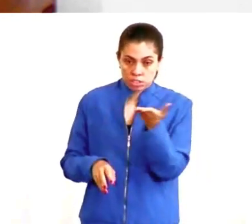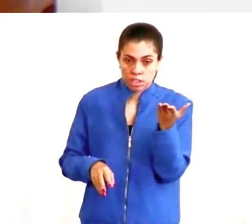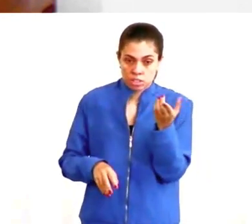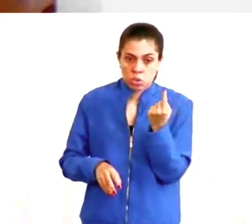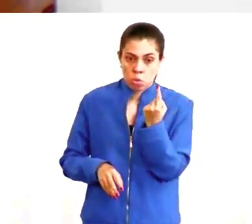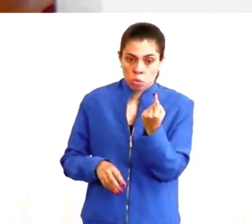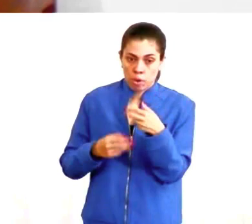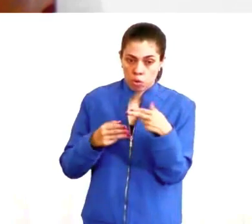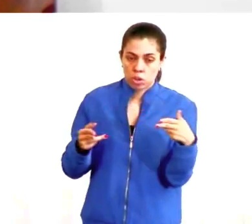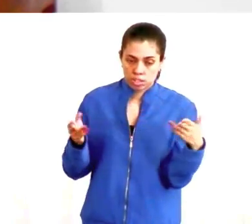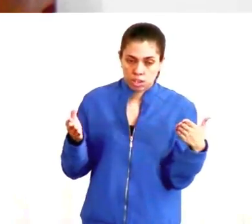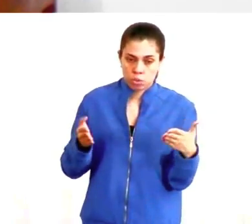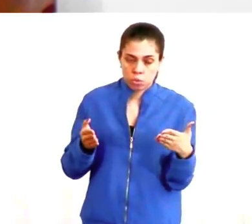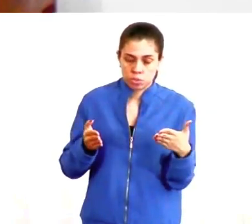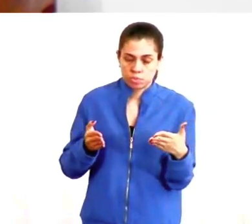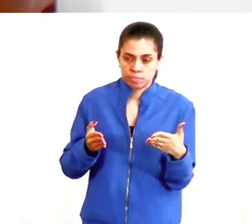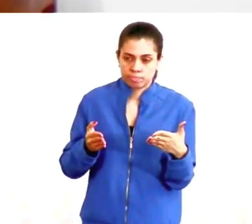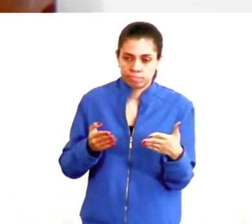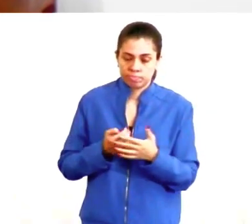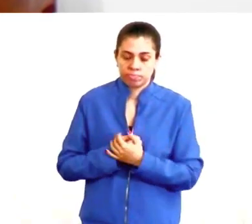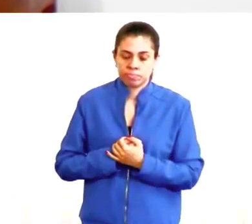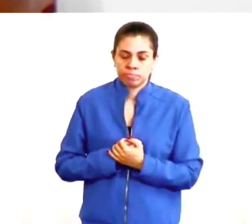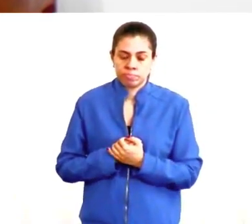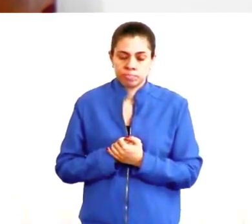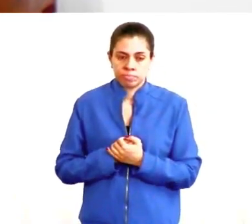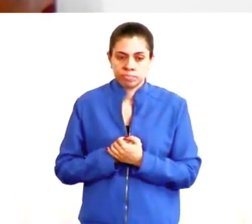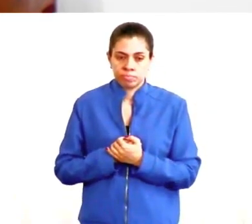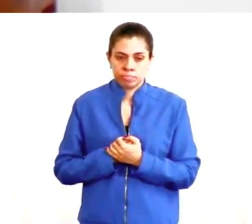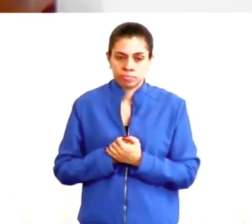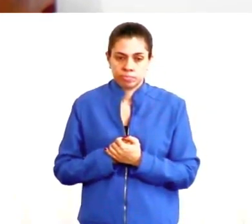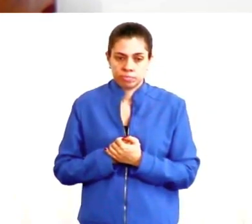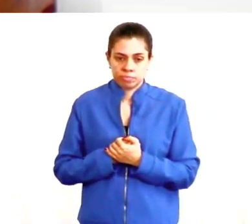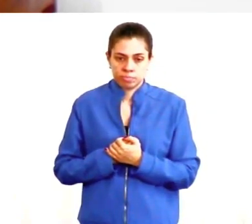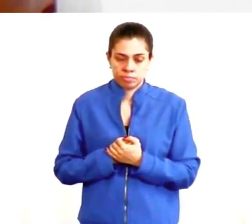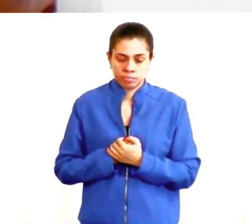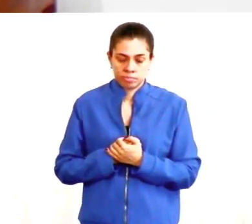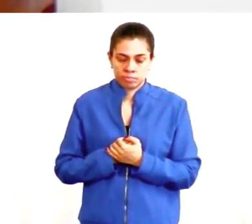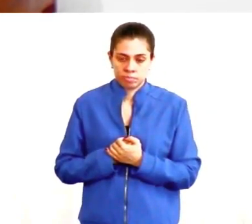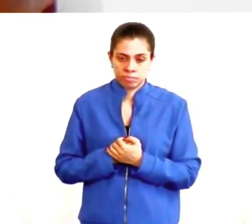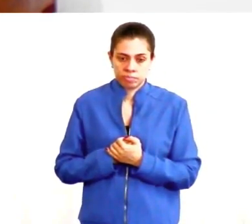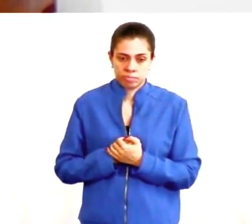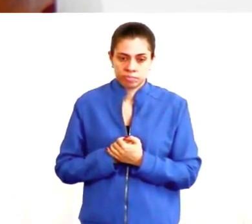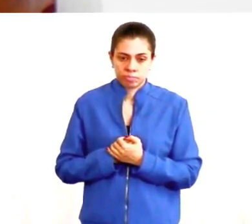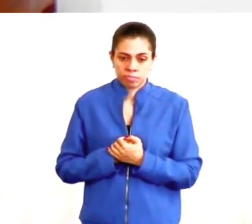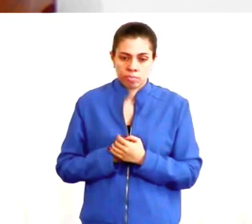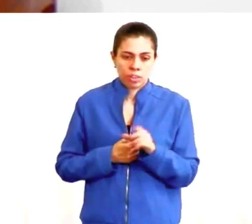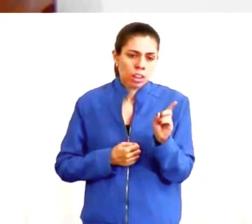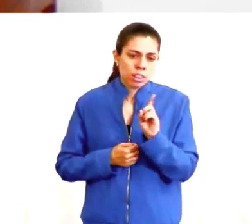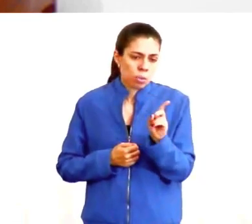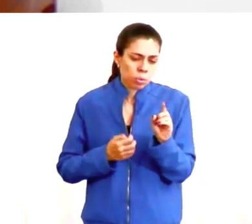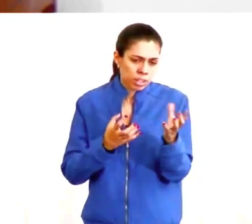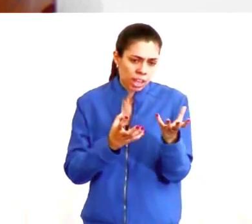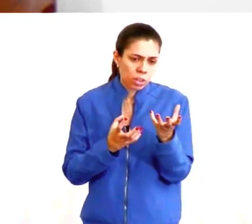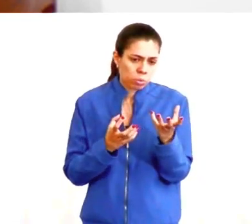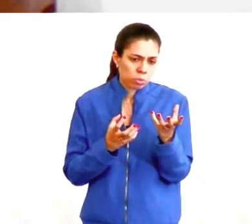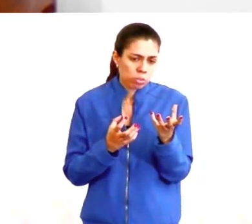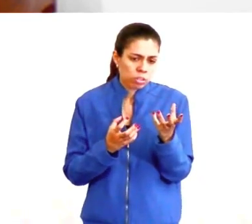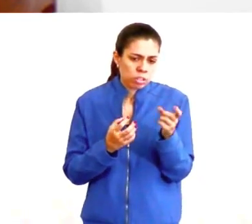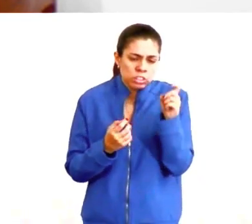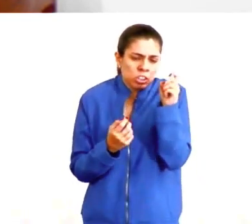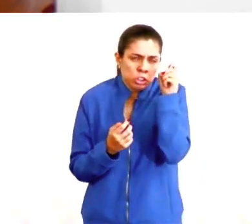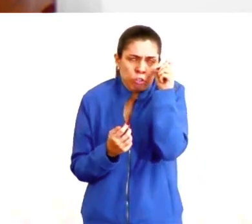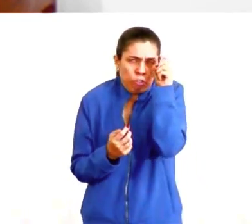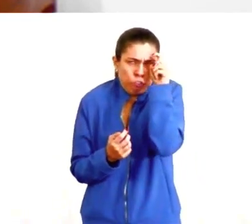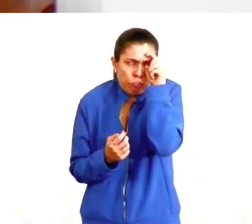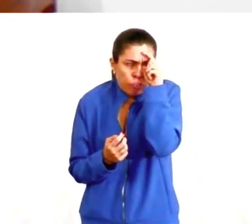E eu não quero colocar um peso sobre as suas costas. Cristo tirou um peso das nossas costas, então a pregação não é para ser